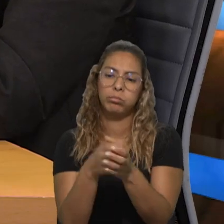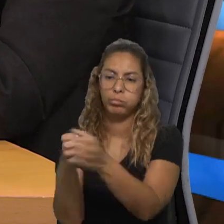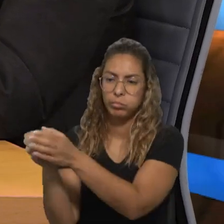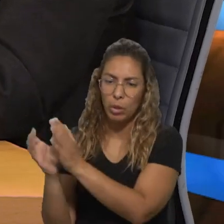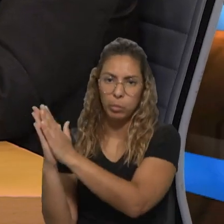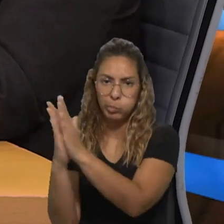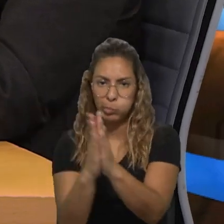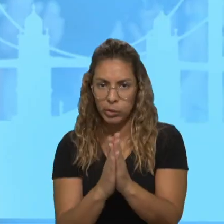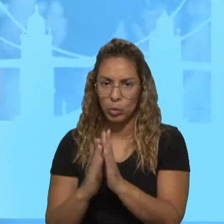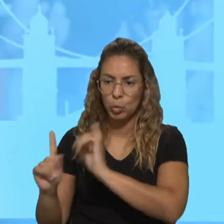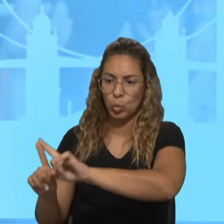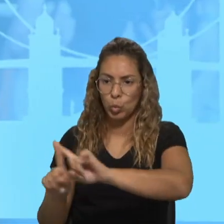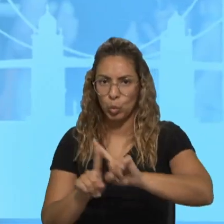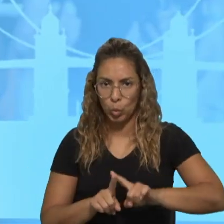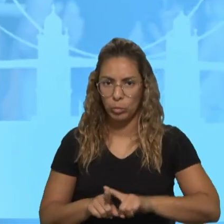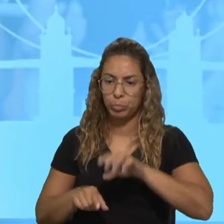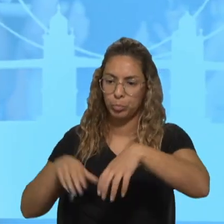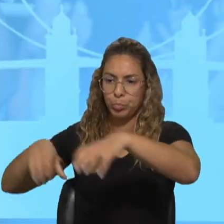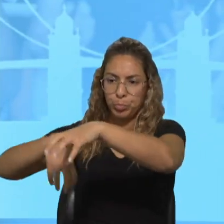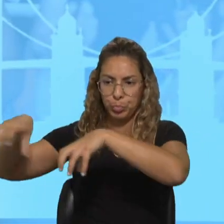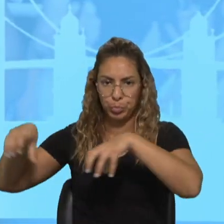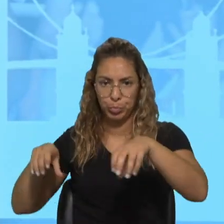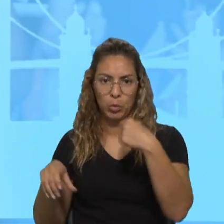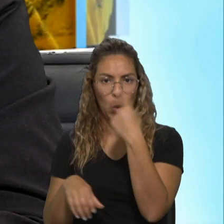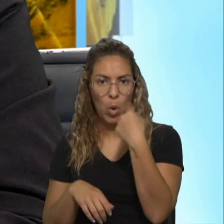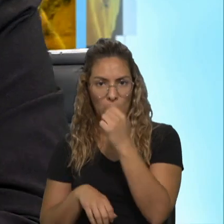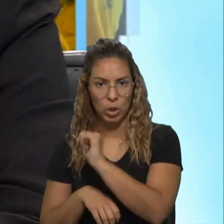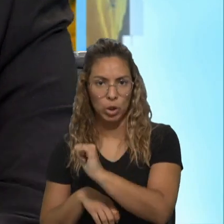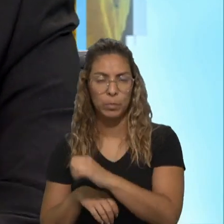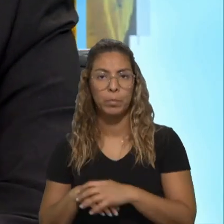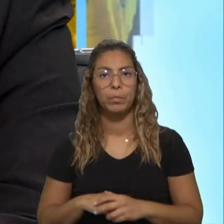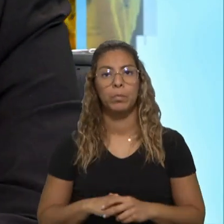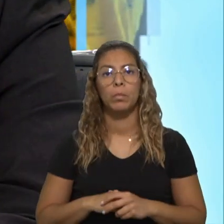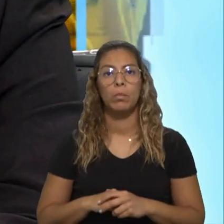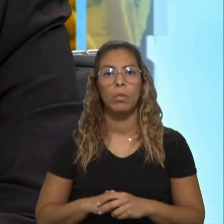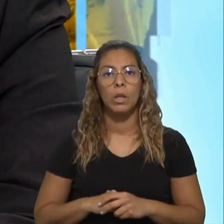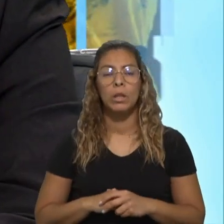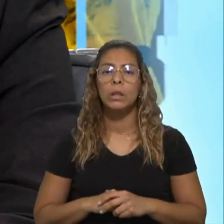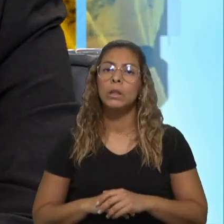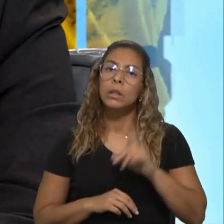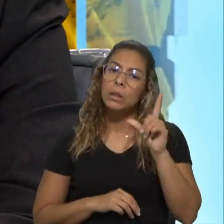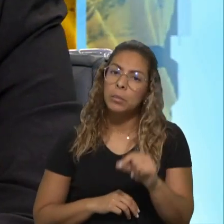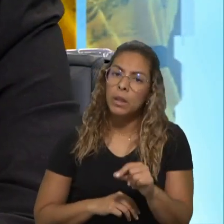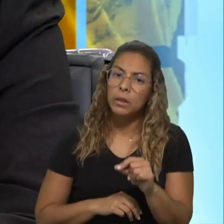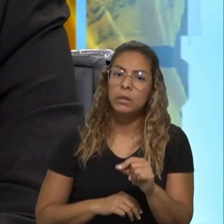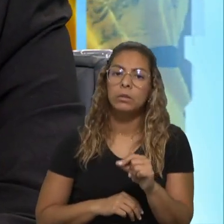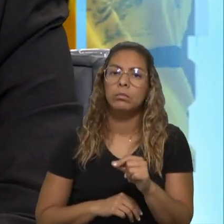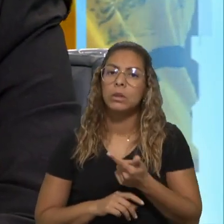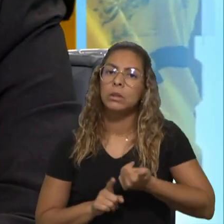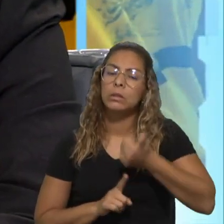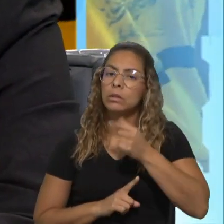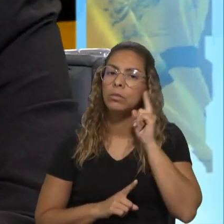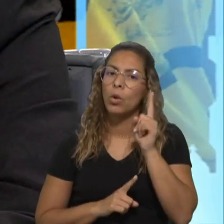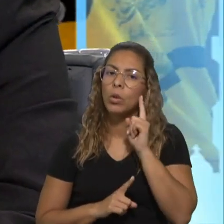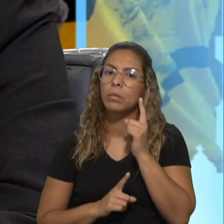isto agora está montado pelas várias paróquias à volta de Oeiras, do qual Oeiras foi mãe, e voltar a reintroduzir. Não, obviamente